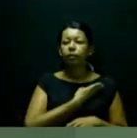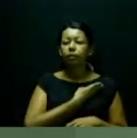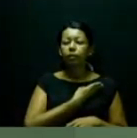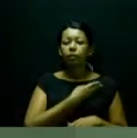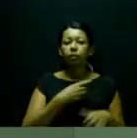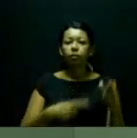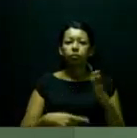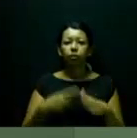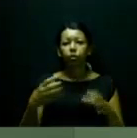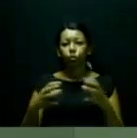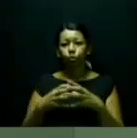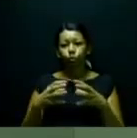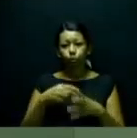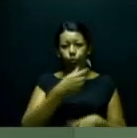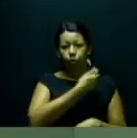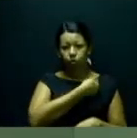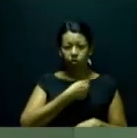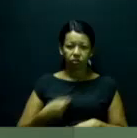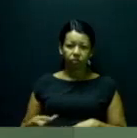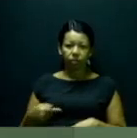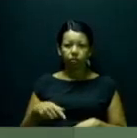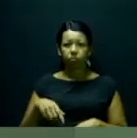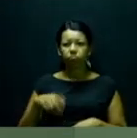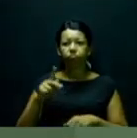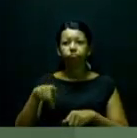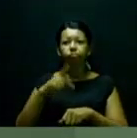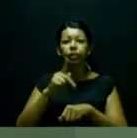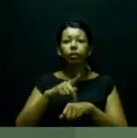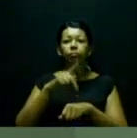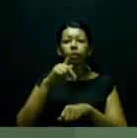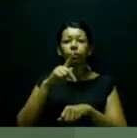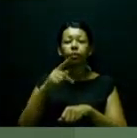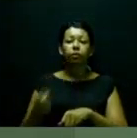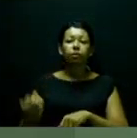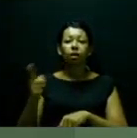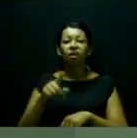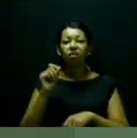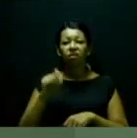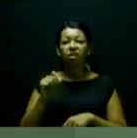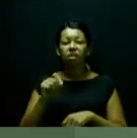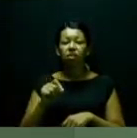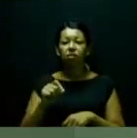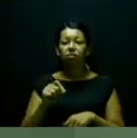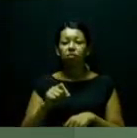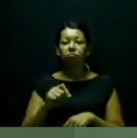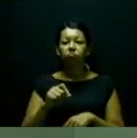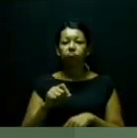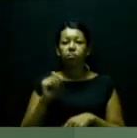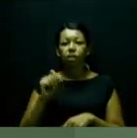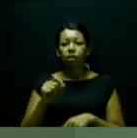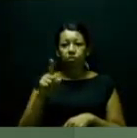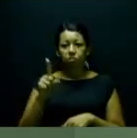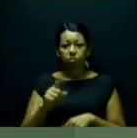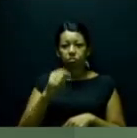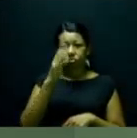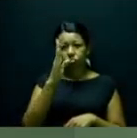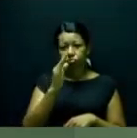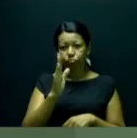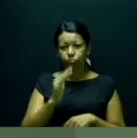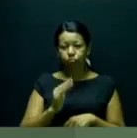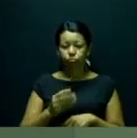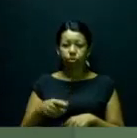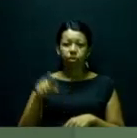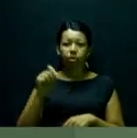dos amigos do primeiro escalão. Que país é esse? Aliás, isso é uma tendência nacional desse partido,